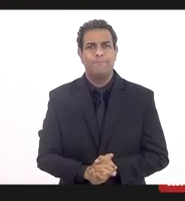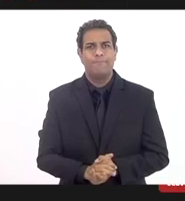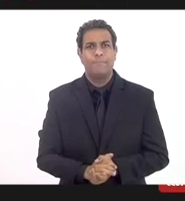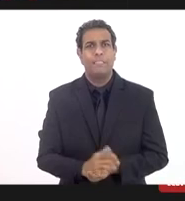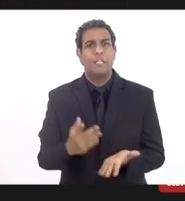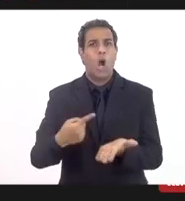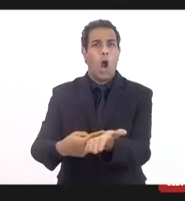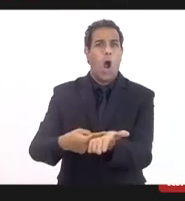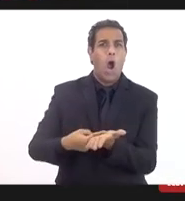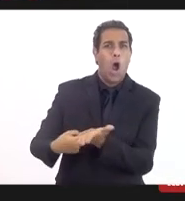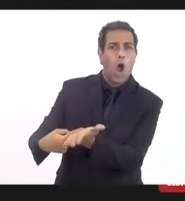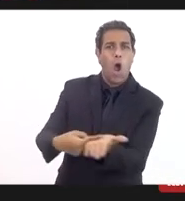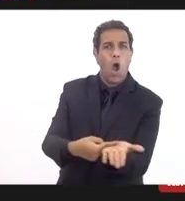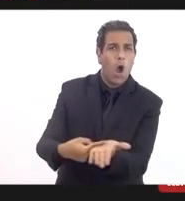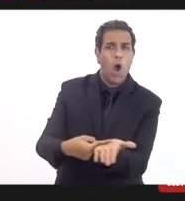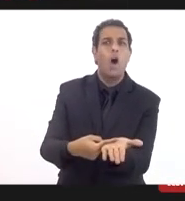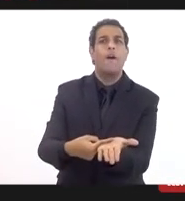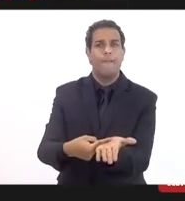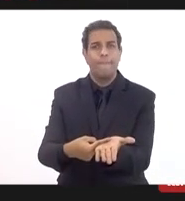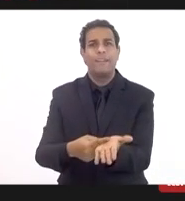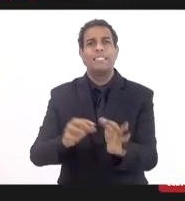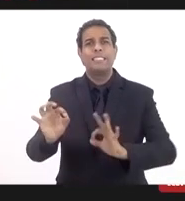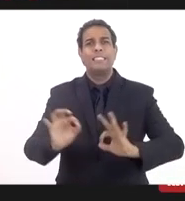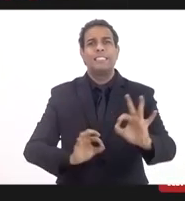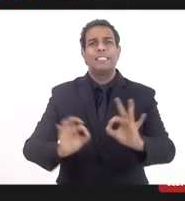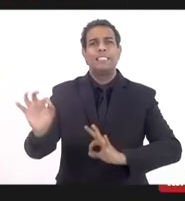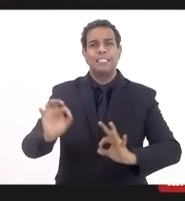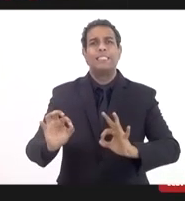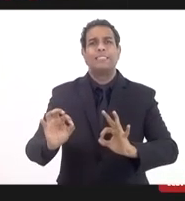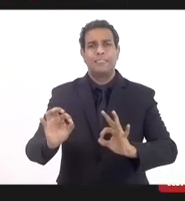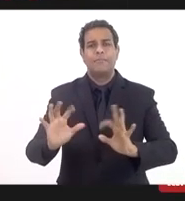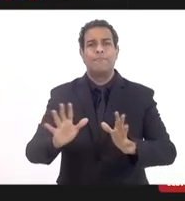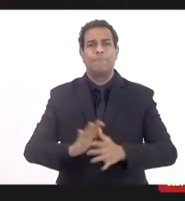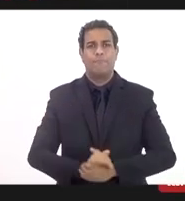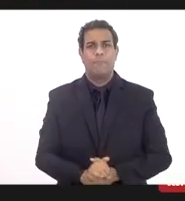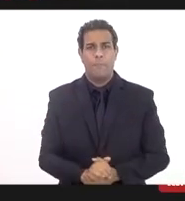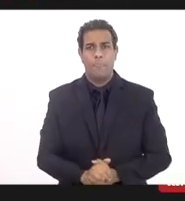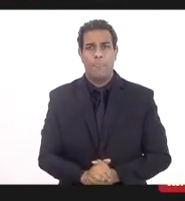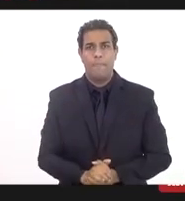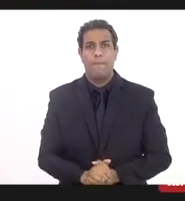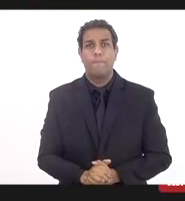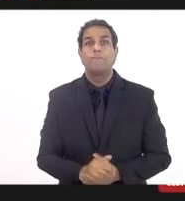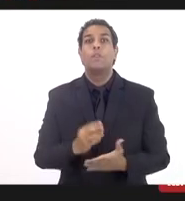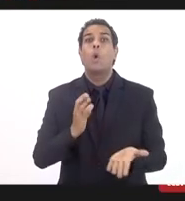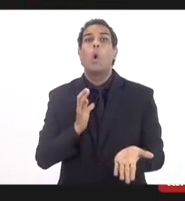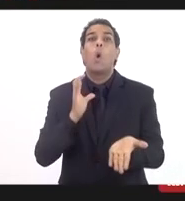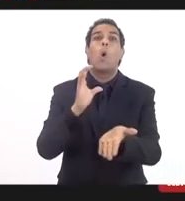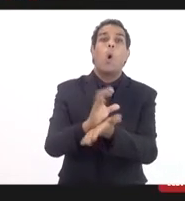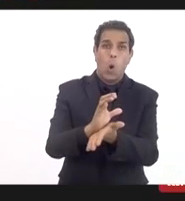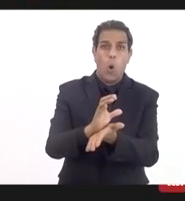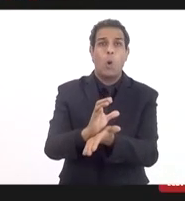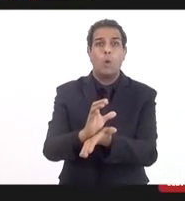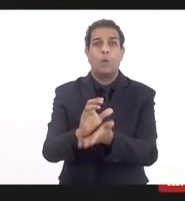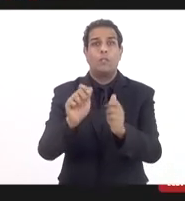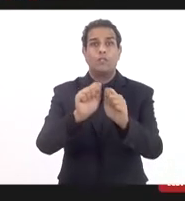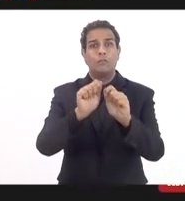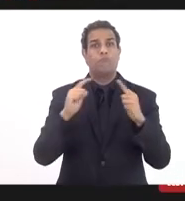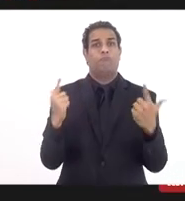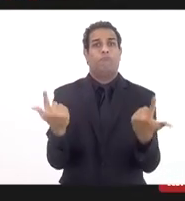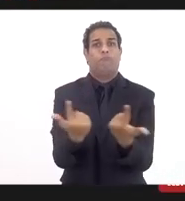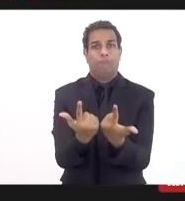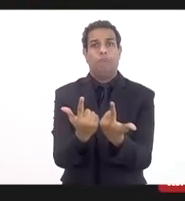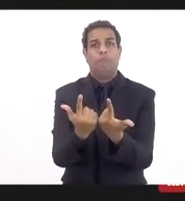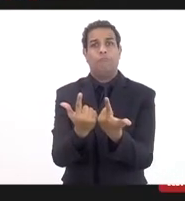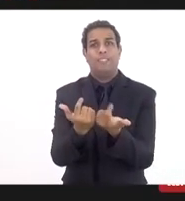esse acordo que vai ser, esse plano que vai ser estabelecido a partir do aporte financeiro que a Assembleia